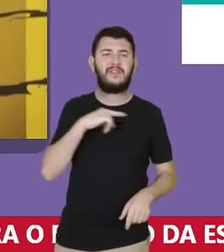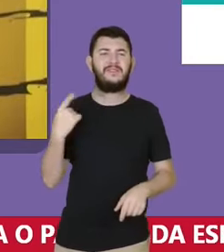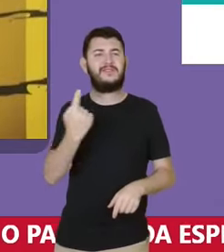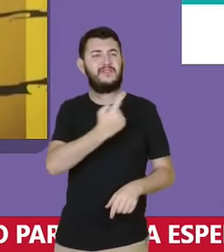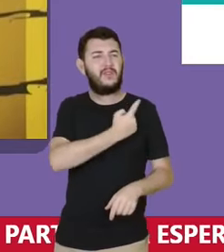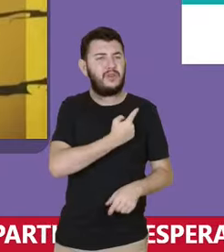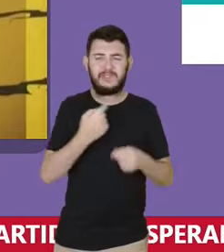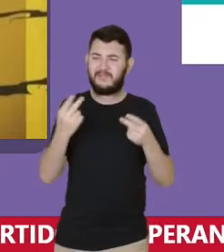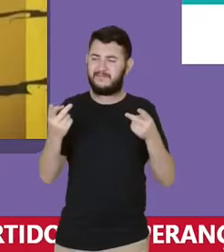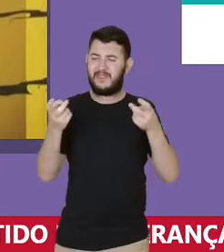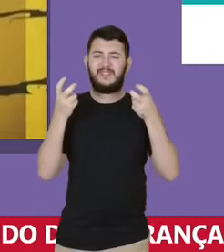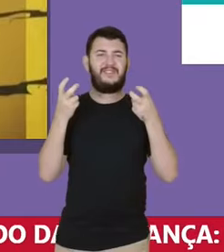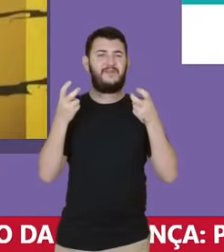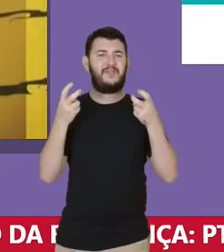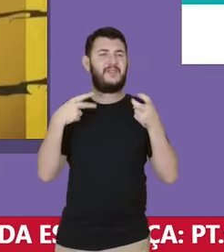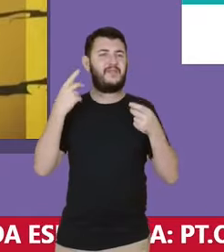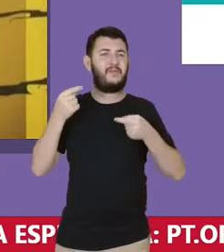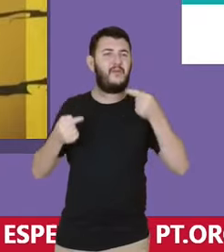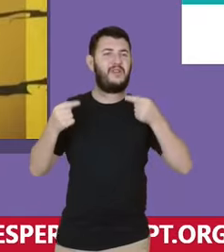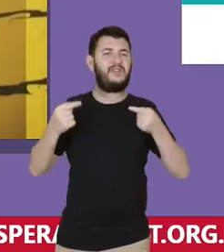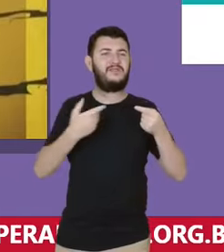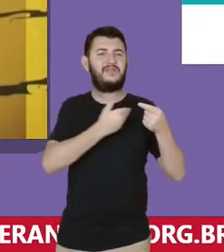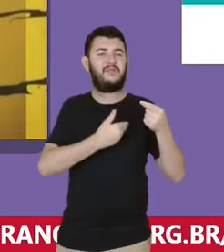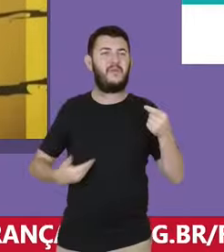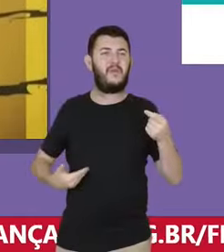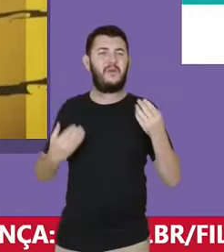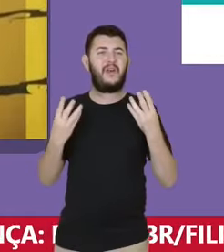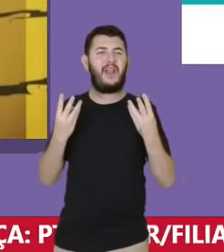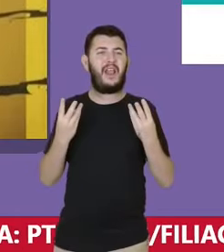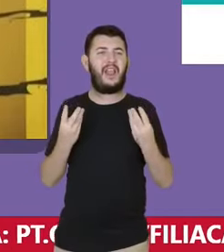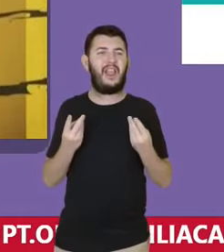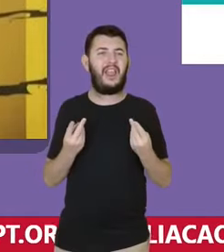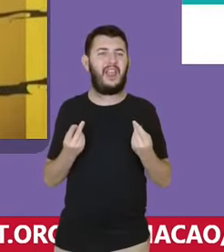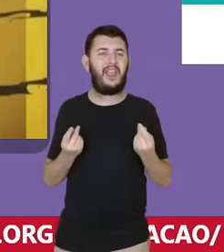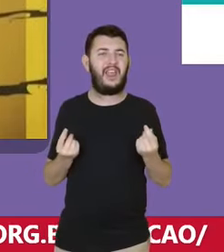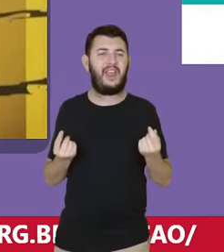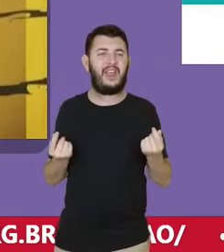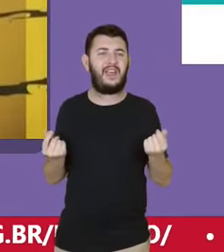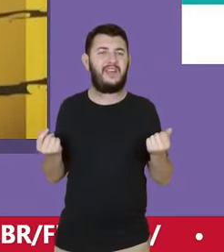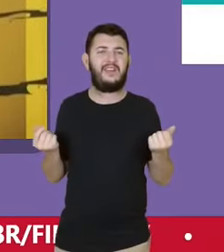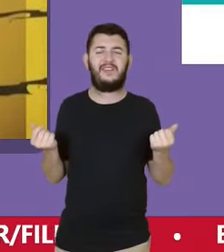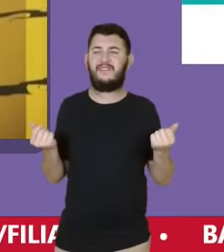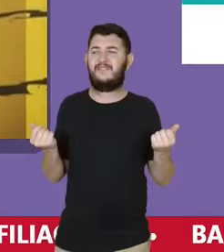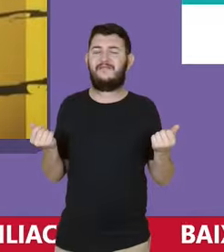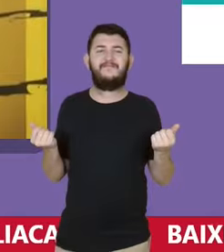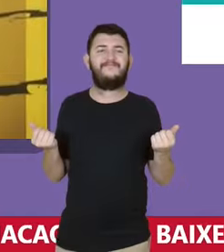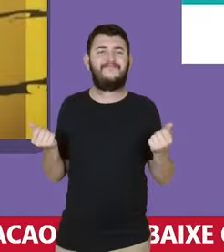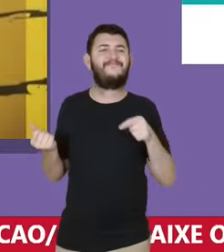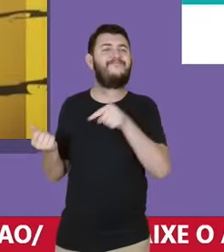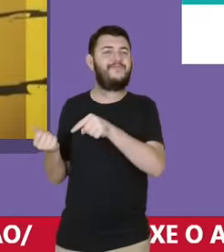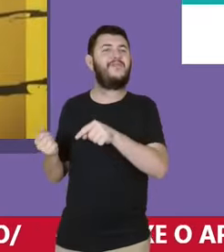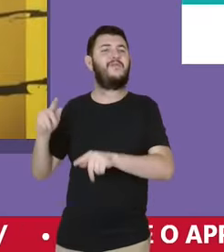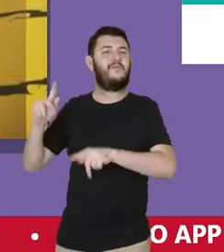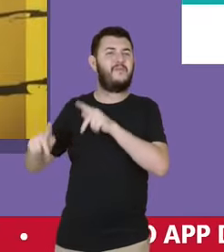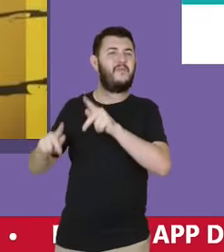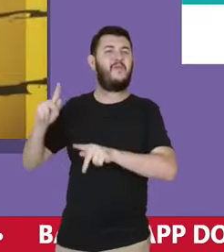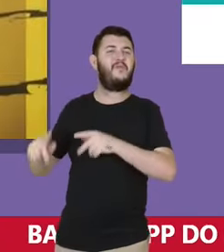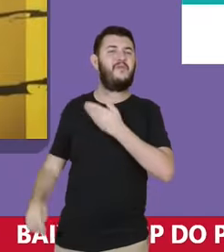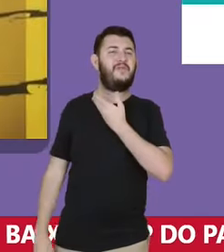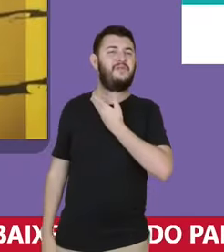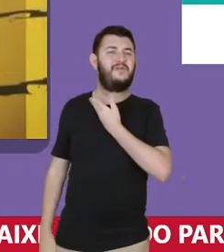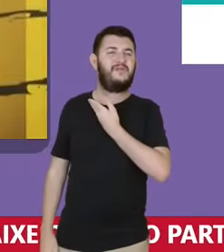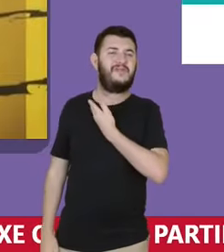sido excluídas, né? Elas não tem mais como acessar, né? E aí